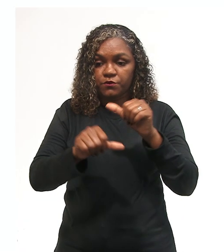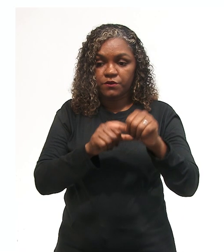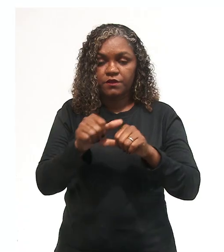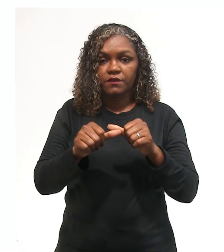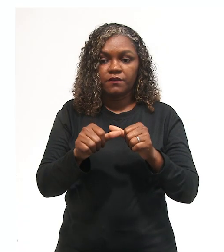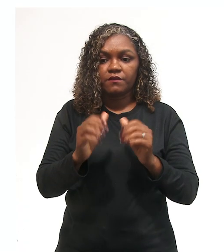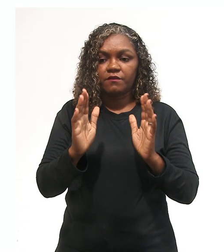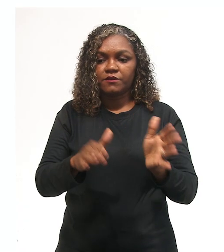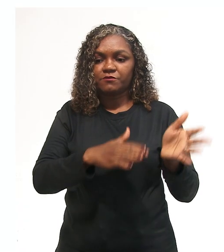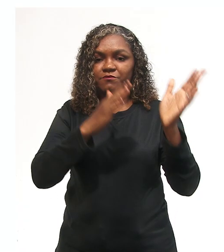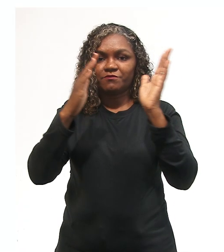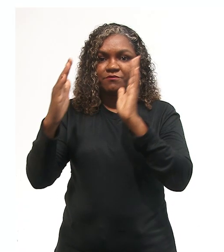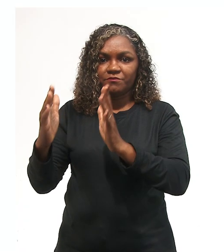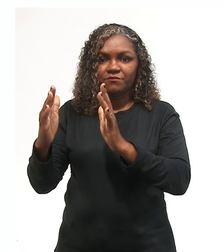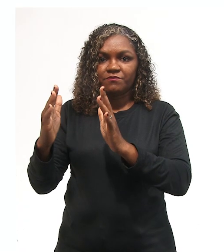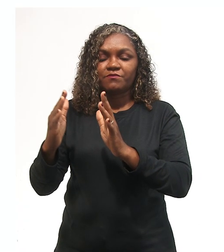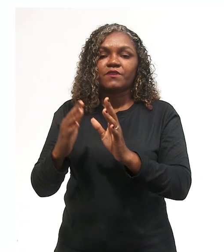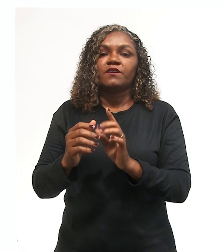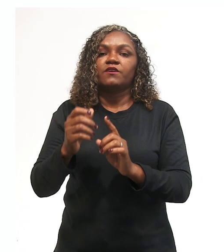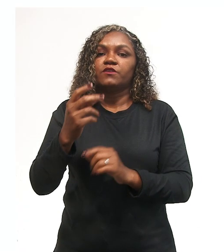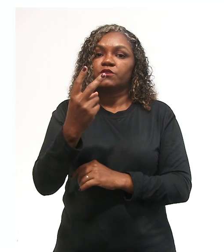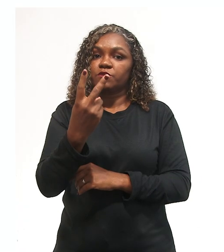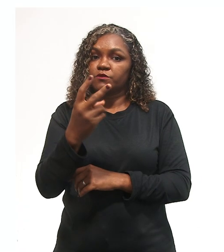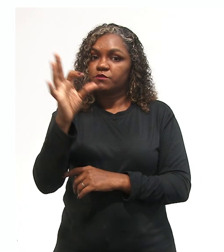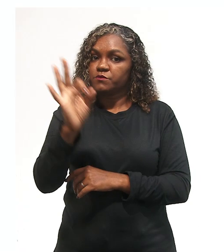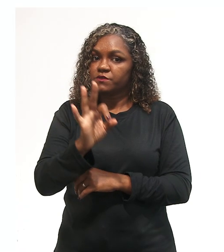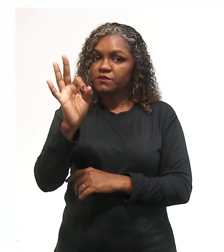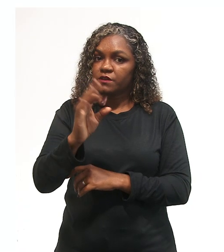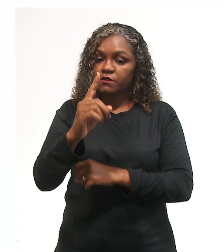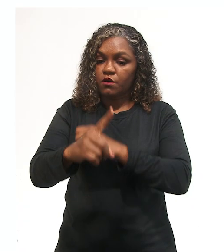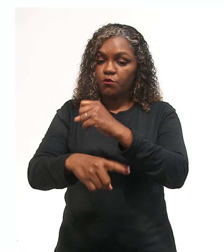para 12% ao ano, a gente vai ter aqui